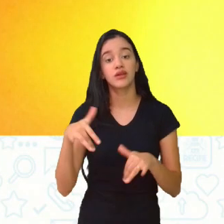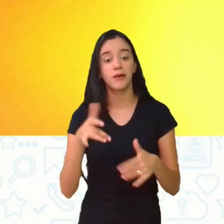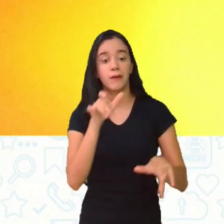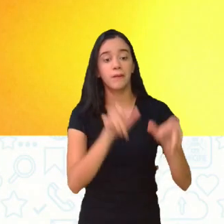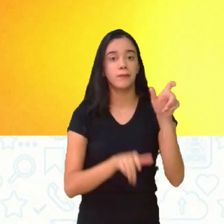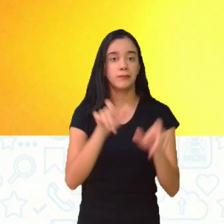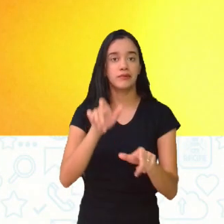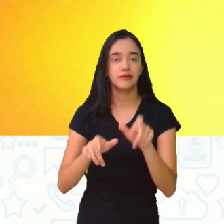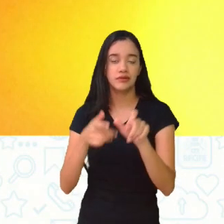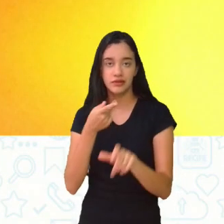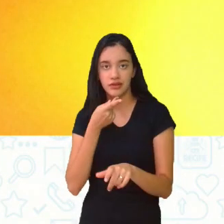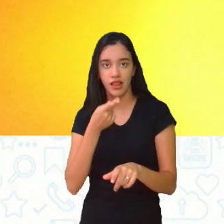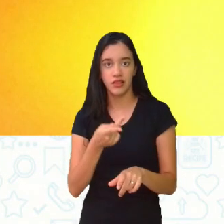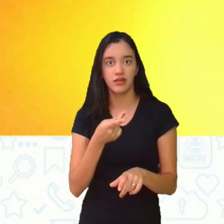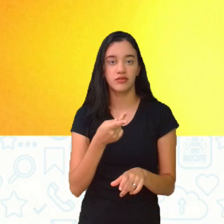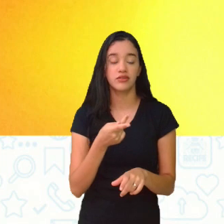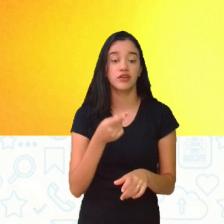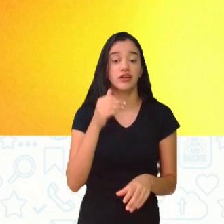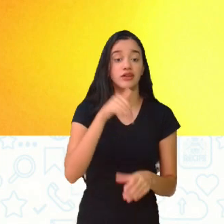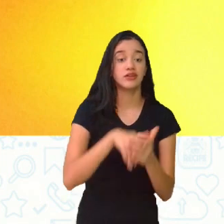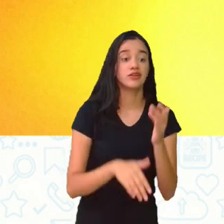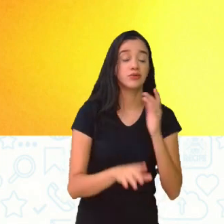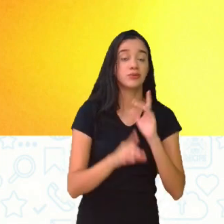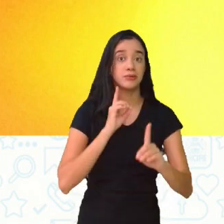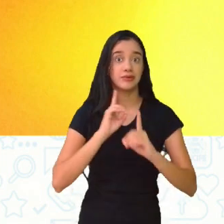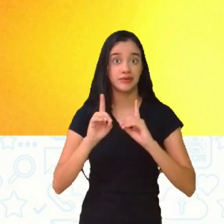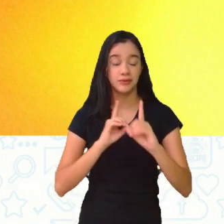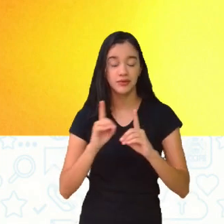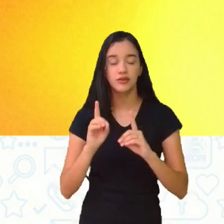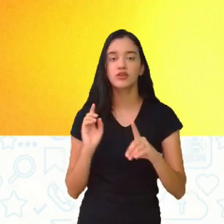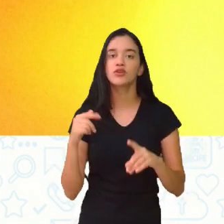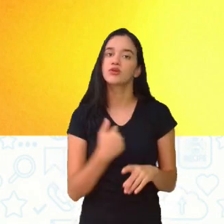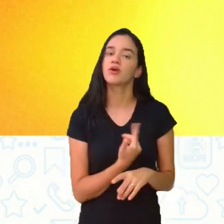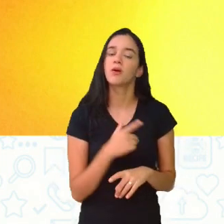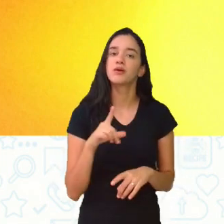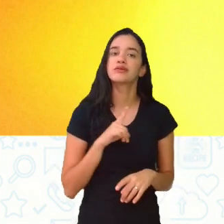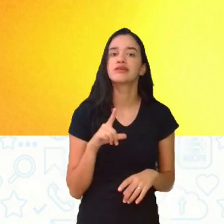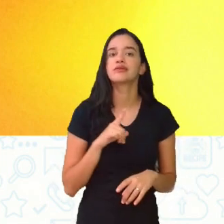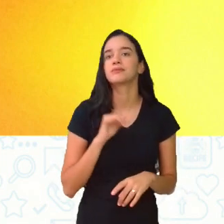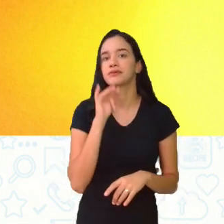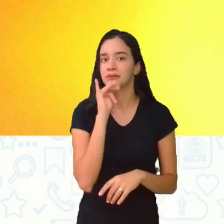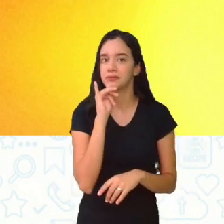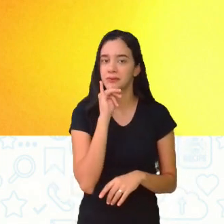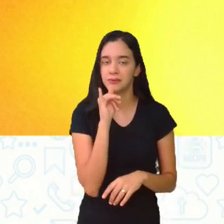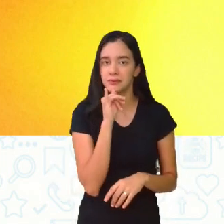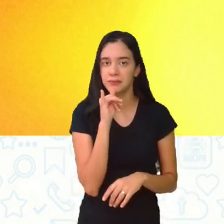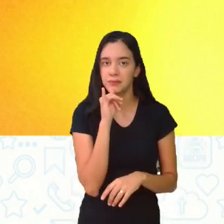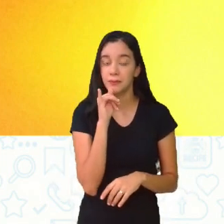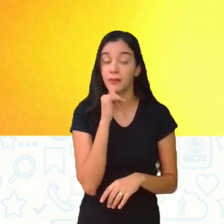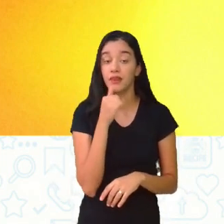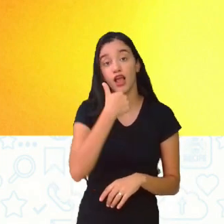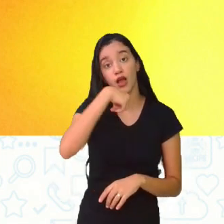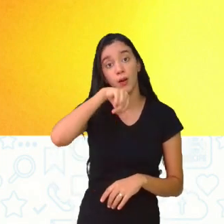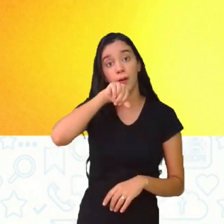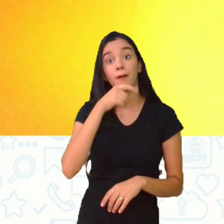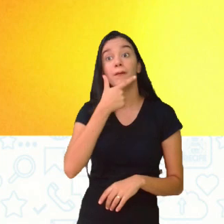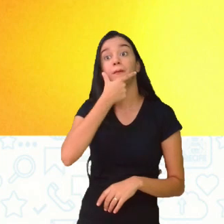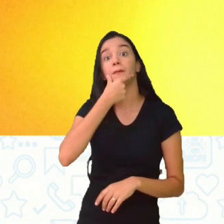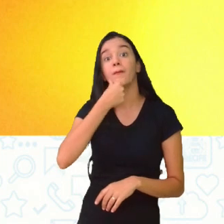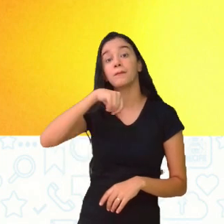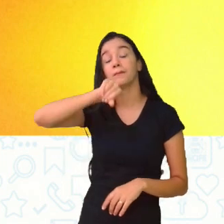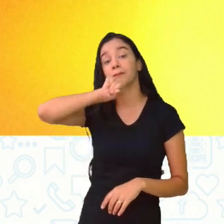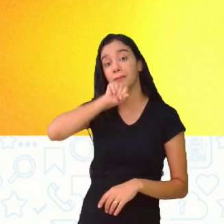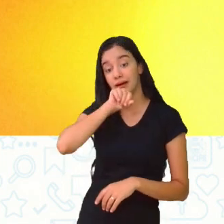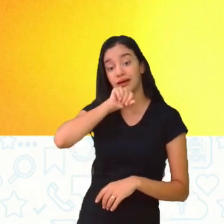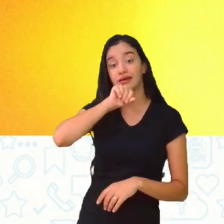está falando dentro do diálogo. E aí nós temos um exemplo aí, não é? O pai de Joãozinho,